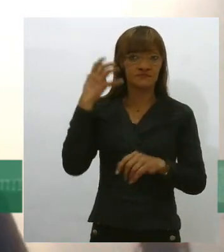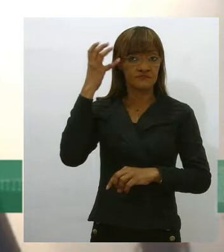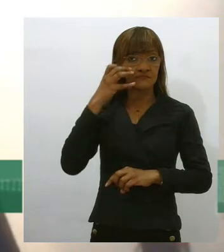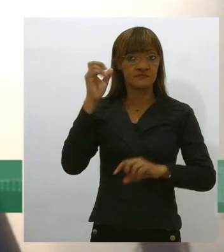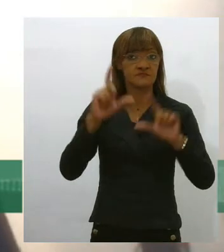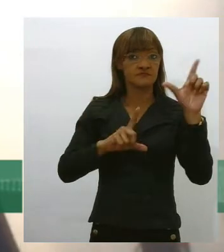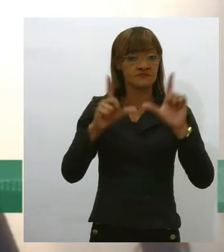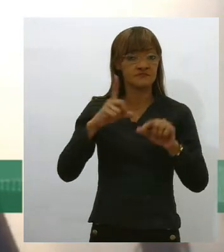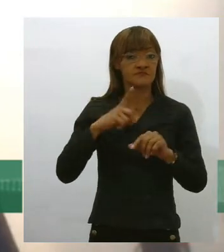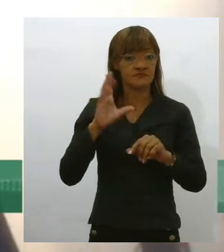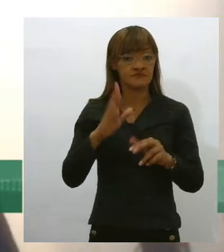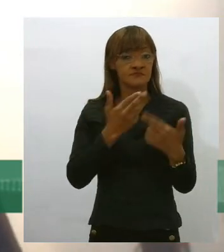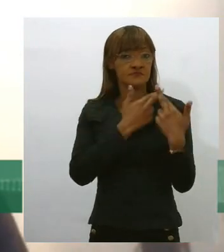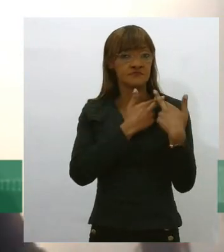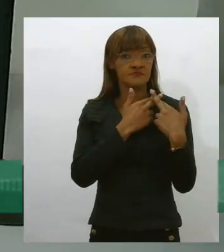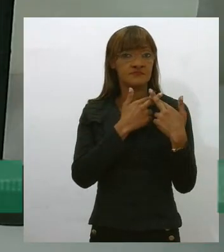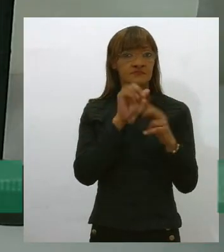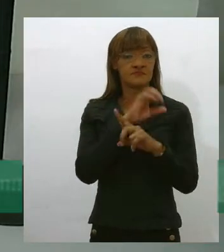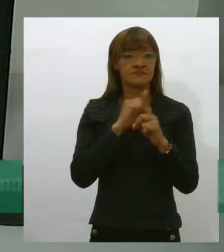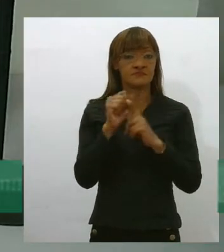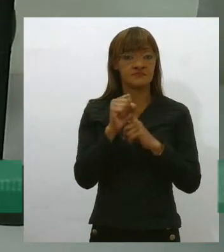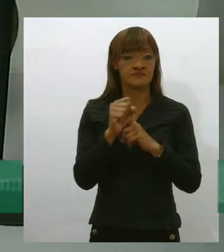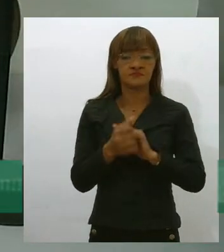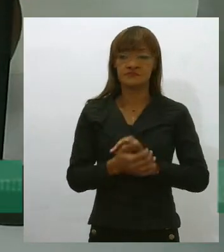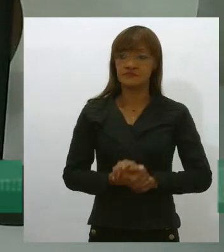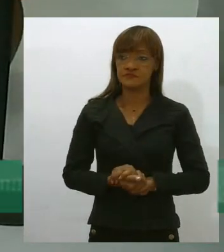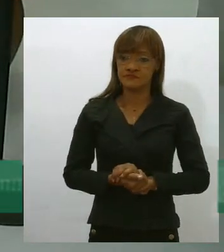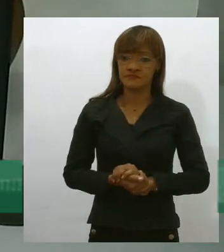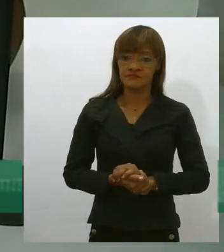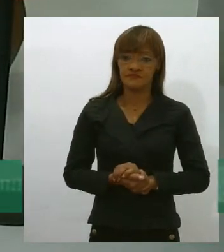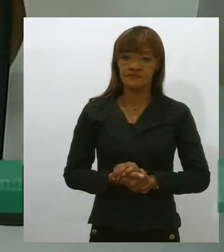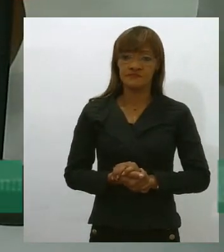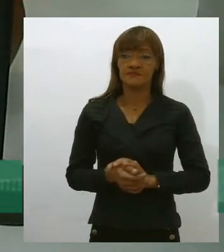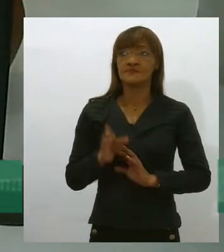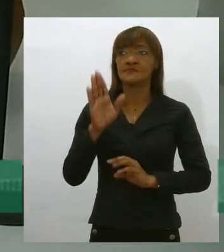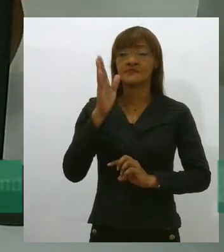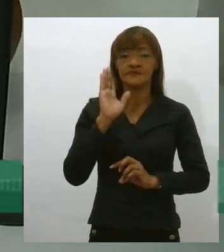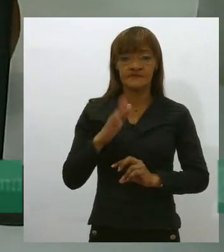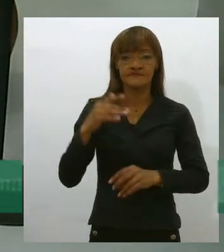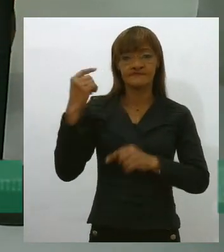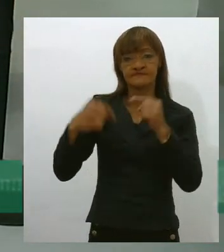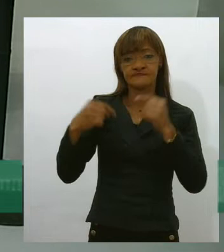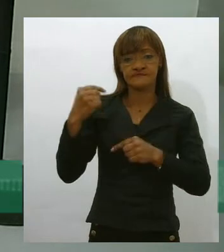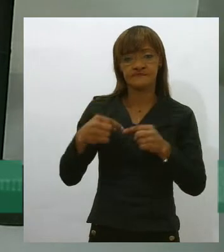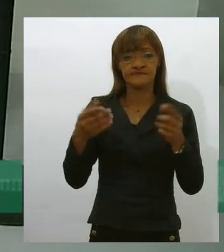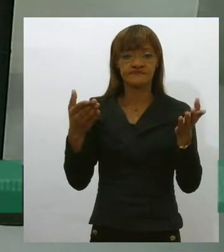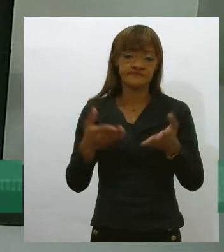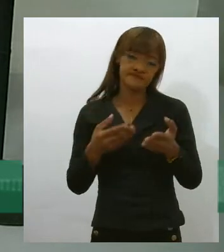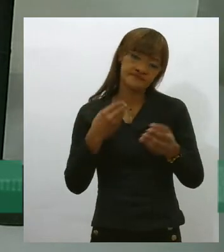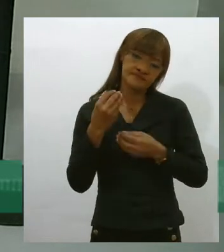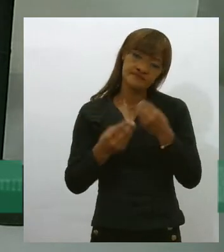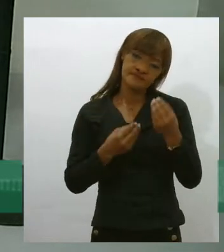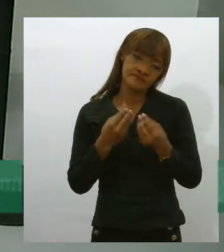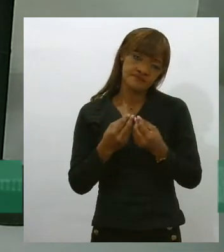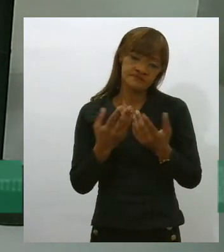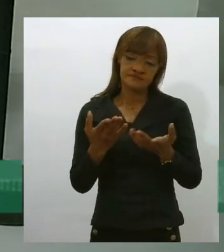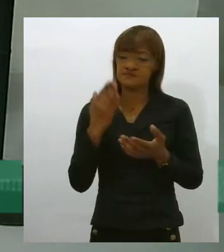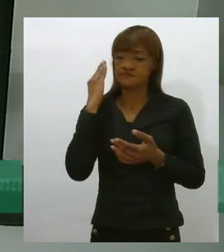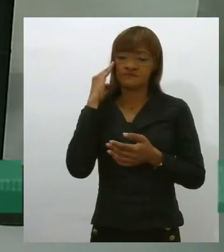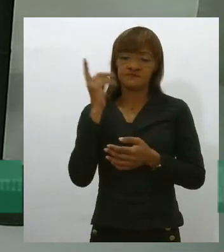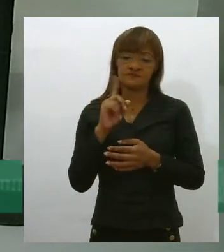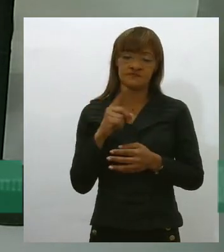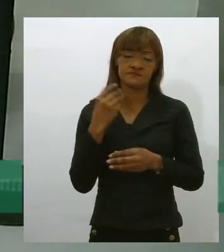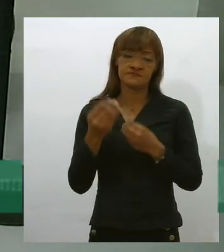sociedade o Marcos você já disse que a gente discutiu aqui né como é que a gente não sabe ainda como é que vai ficar essa